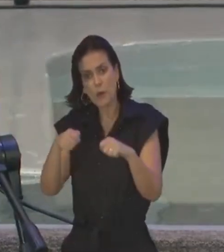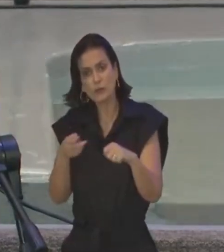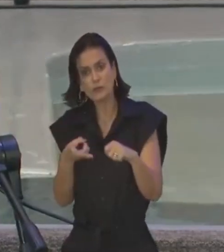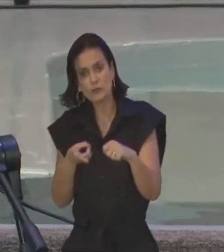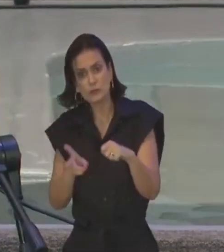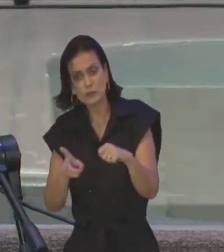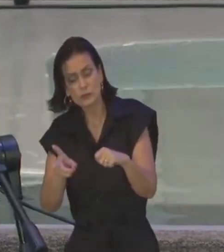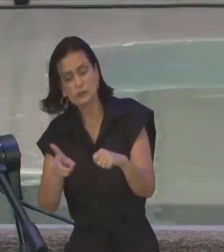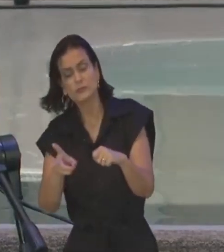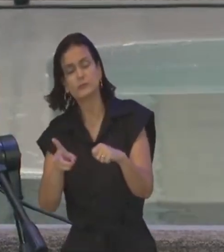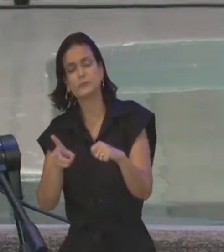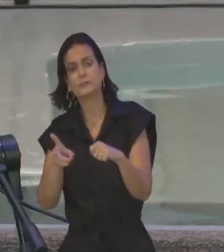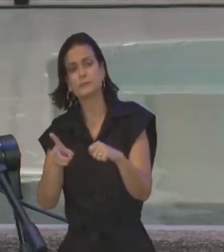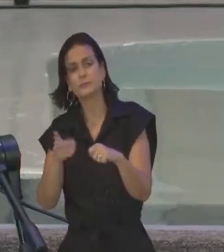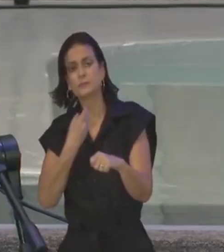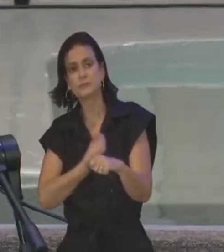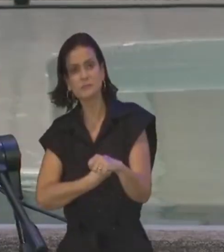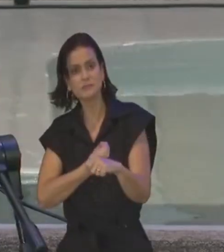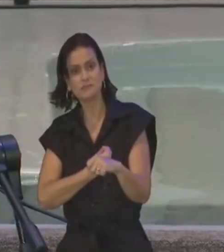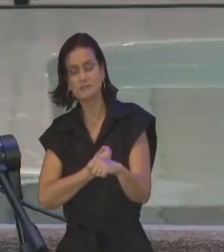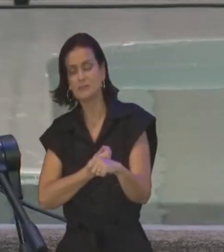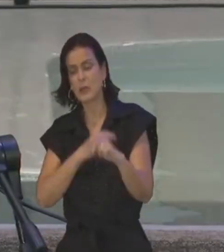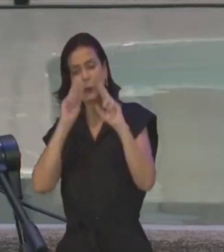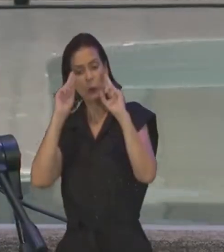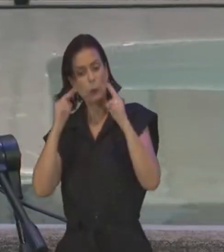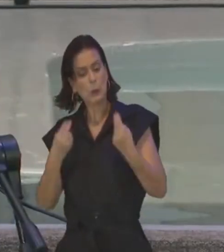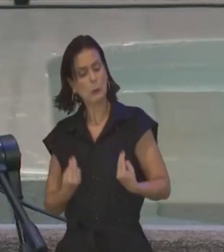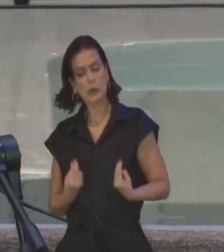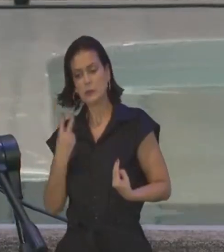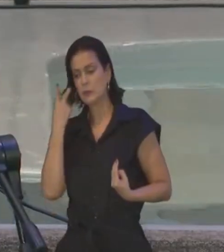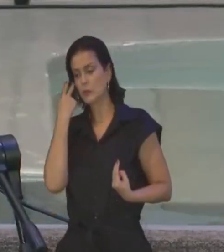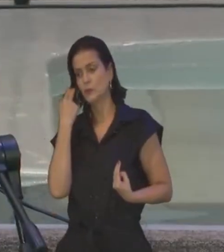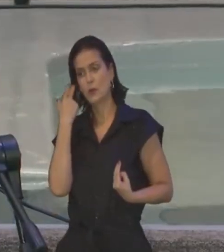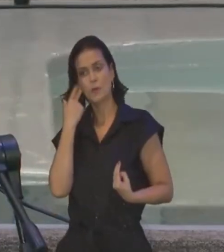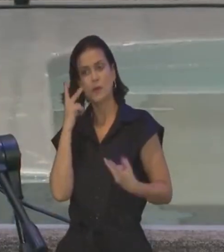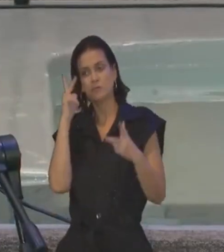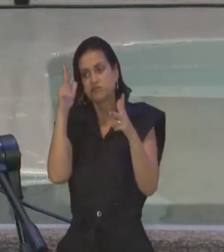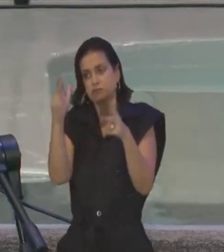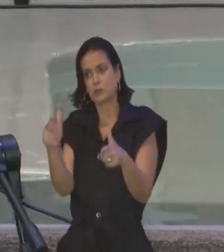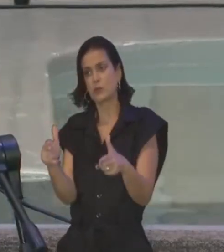continuar vivendo a sua humanidade da maneira como você é,